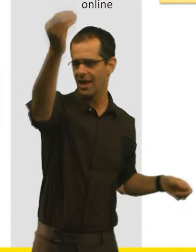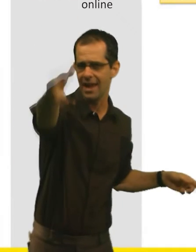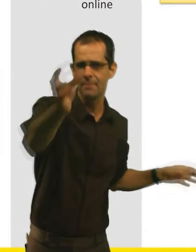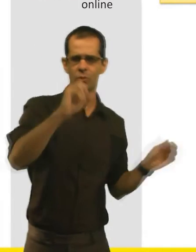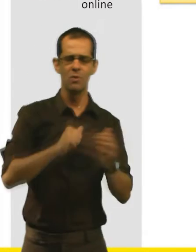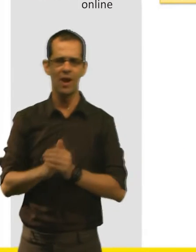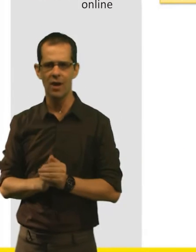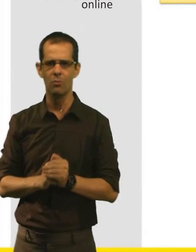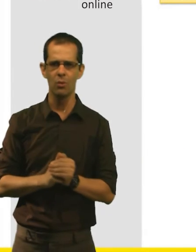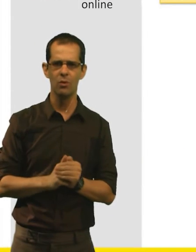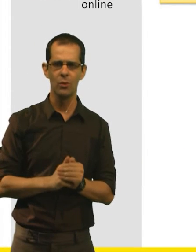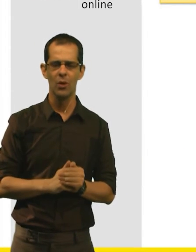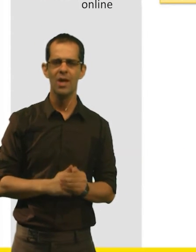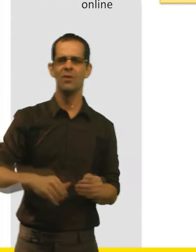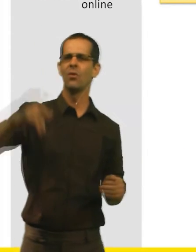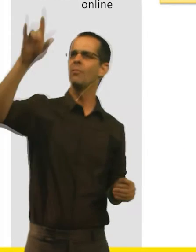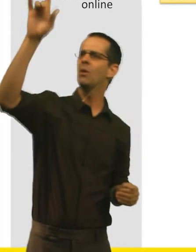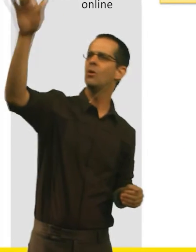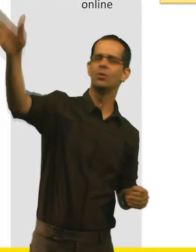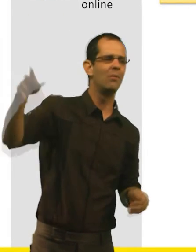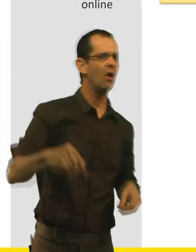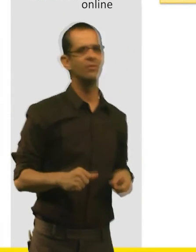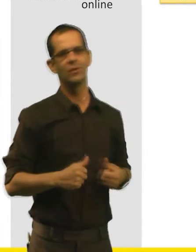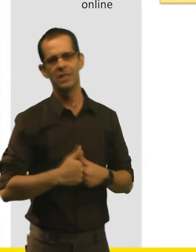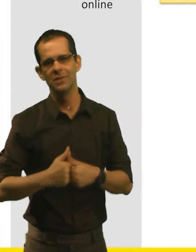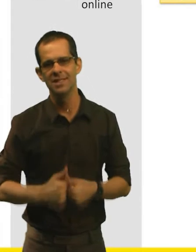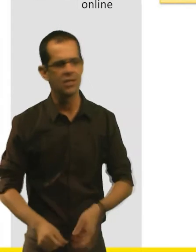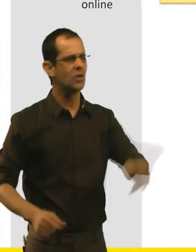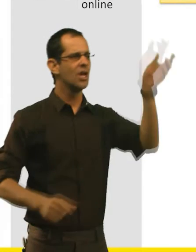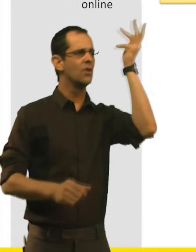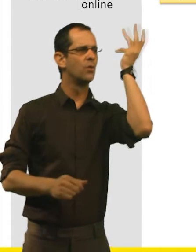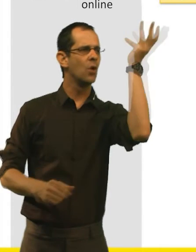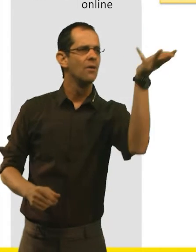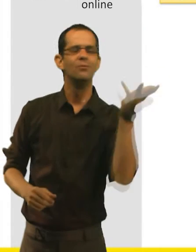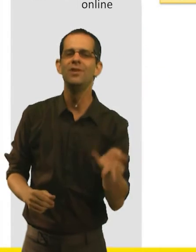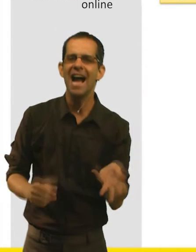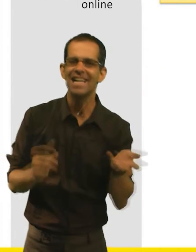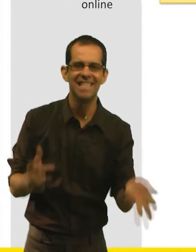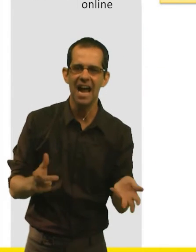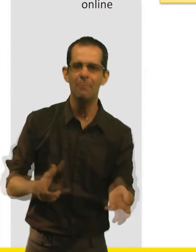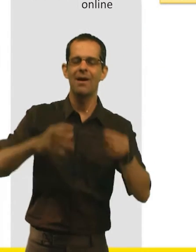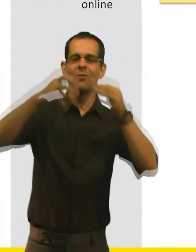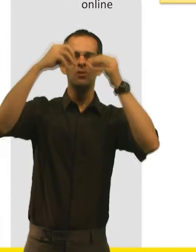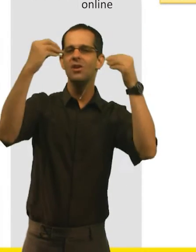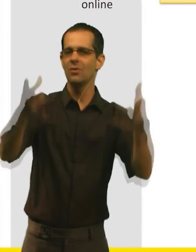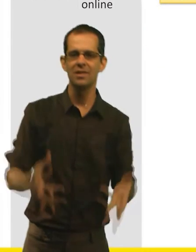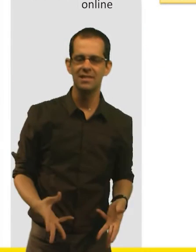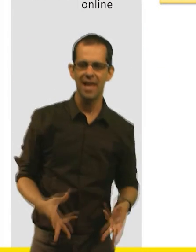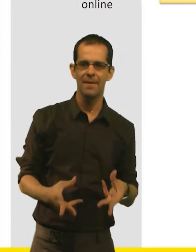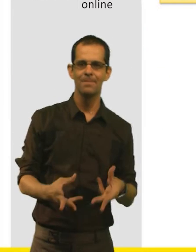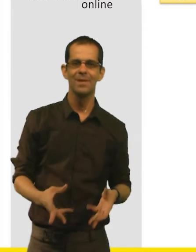eu estiver lá no meu cargo público, eu vou comprar o automóvel que eu tanto desejo, eu vou viajar para onde